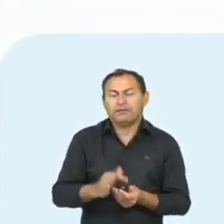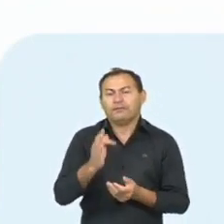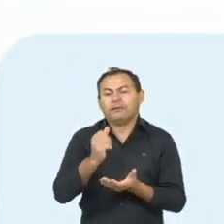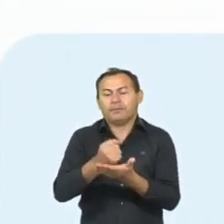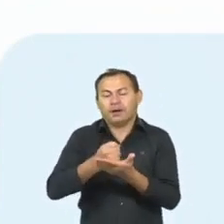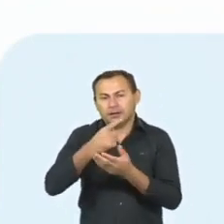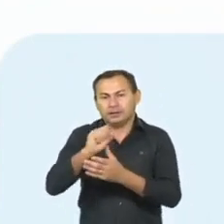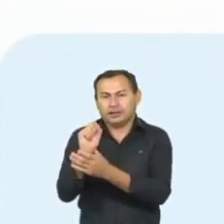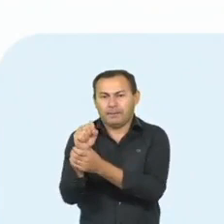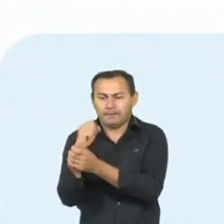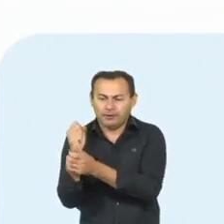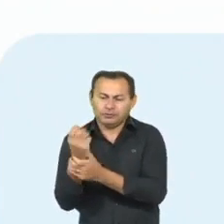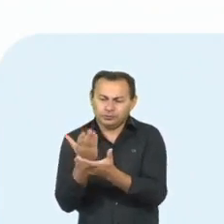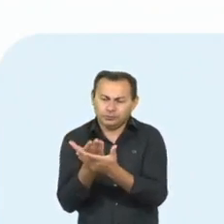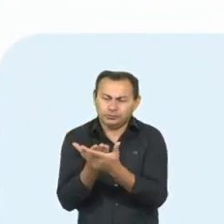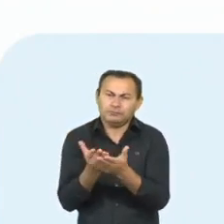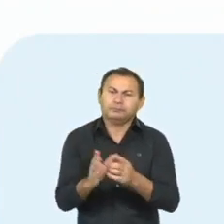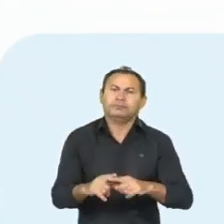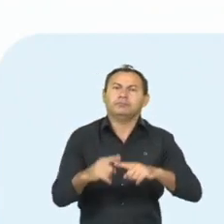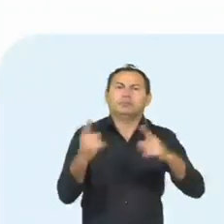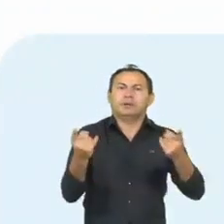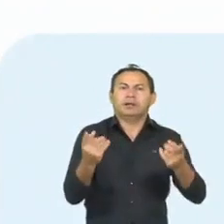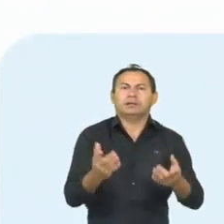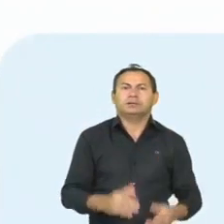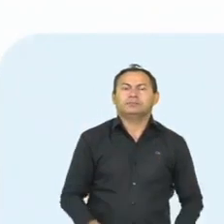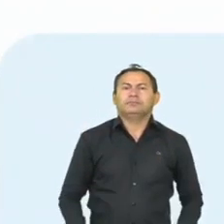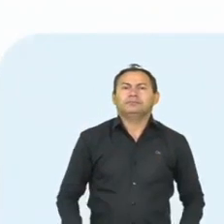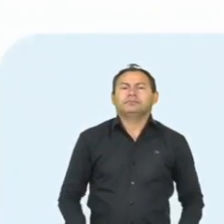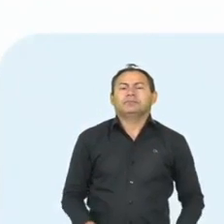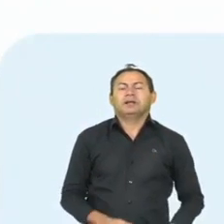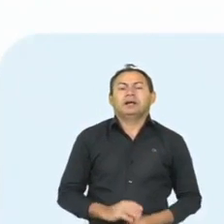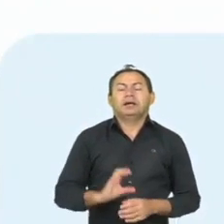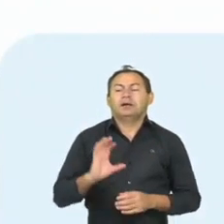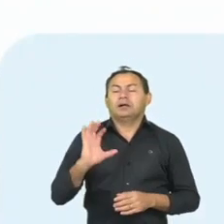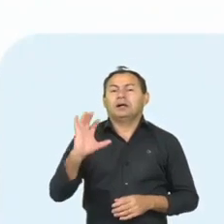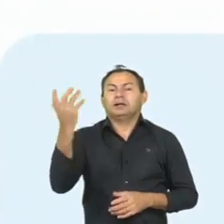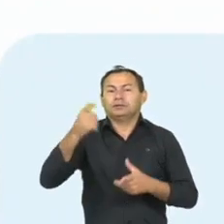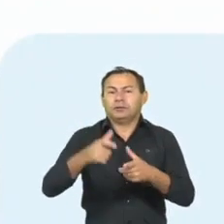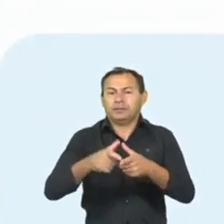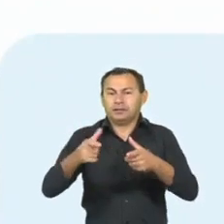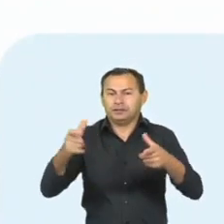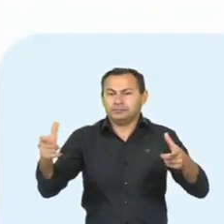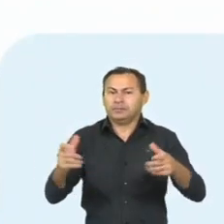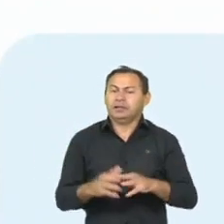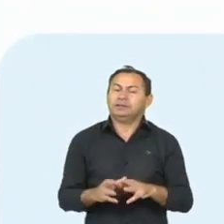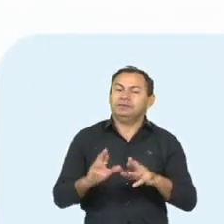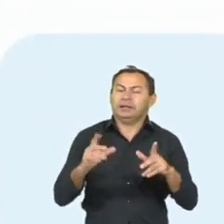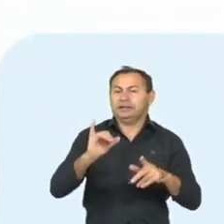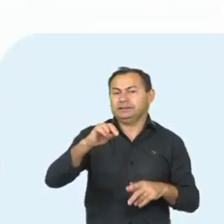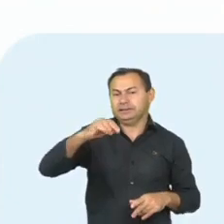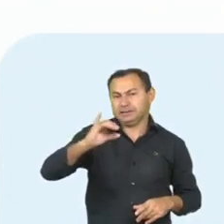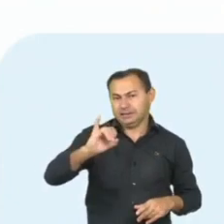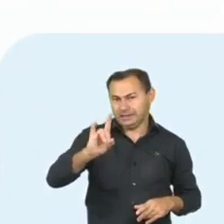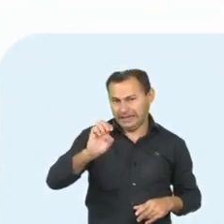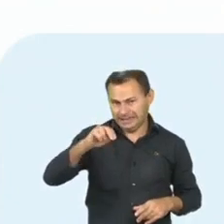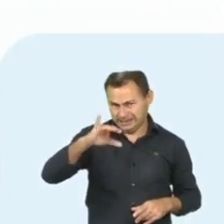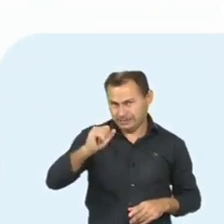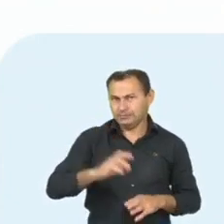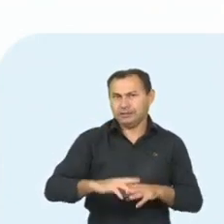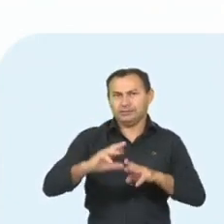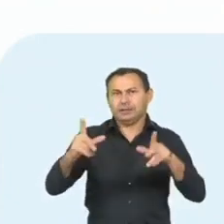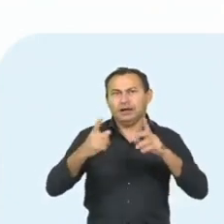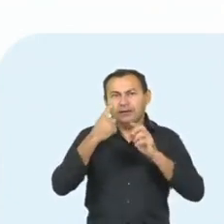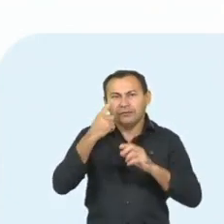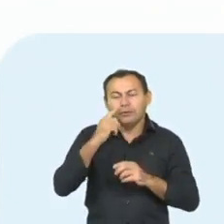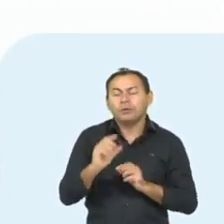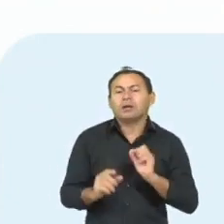farmacológicos, terapêuticos. Agora, a incidência é diferente. A incidência, ela verifica